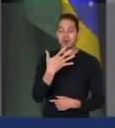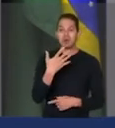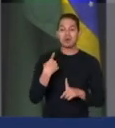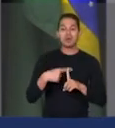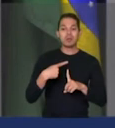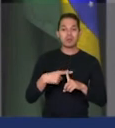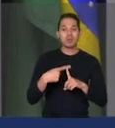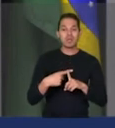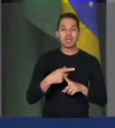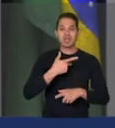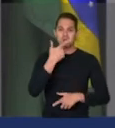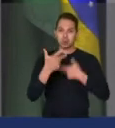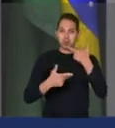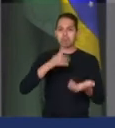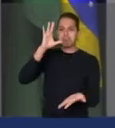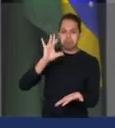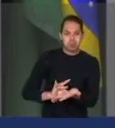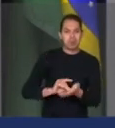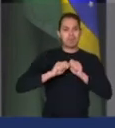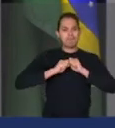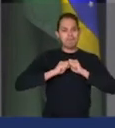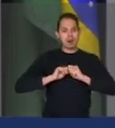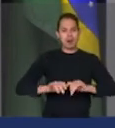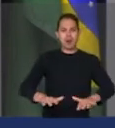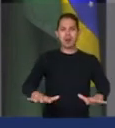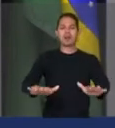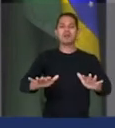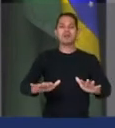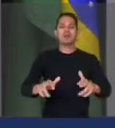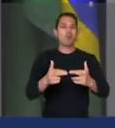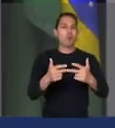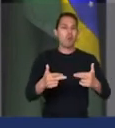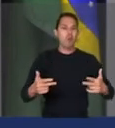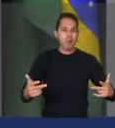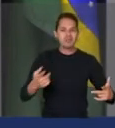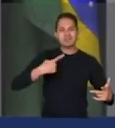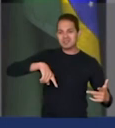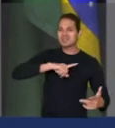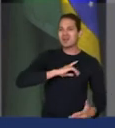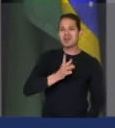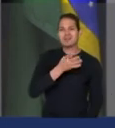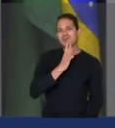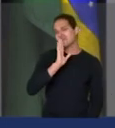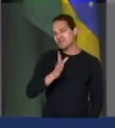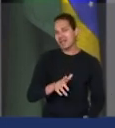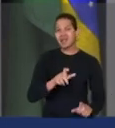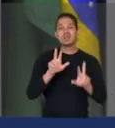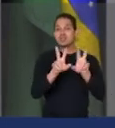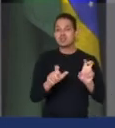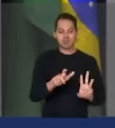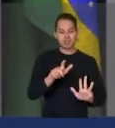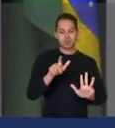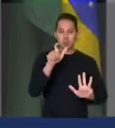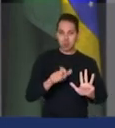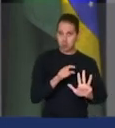modo sincericídio, ele acaba falando tudo aquilo que nós já conhecemos do Lula e que a oposição quer